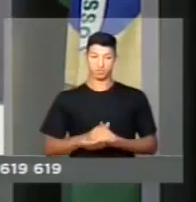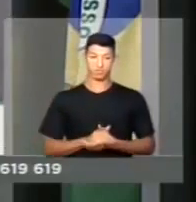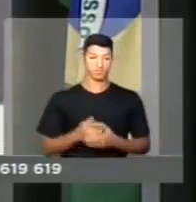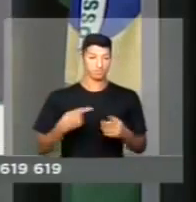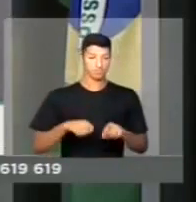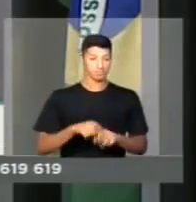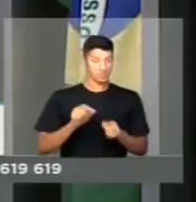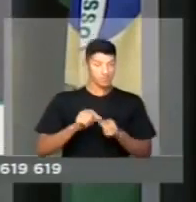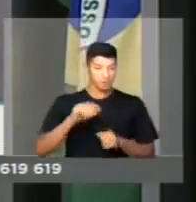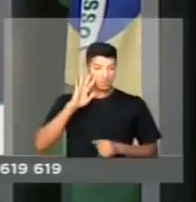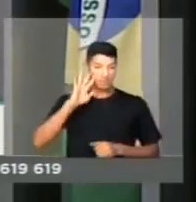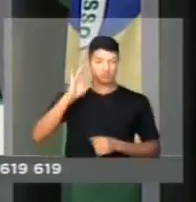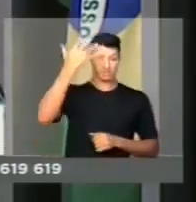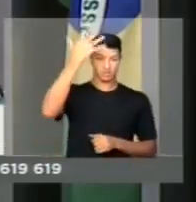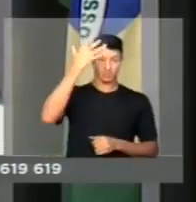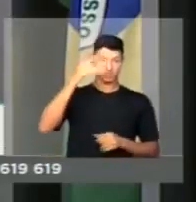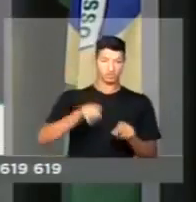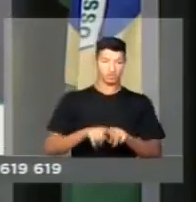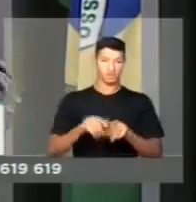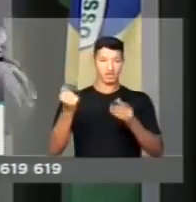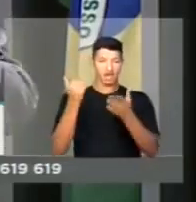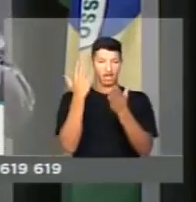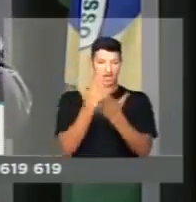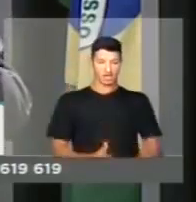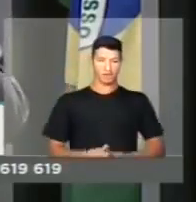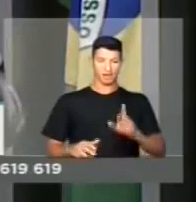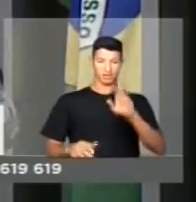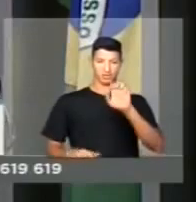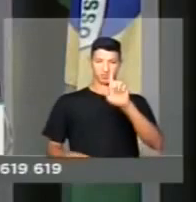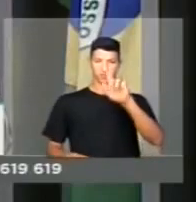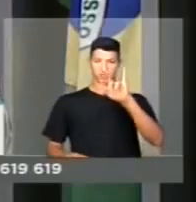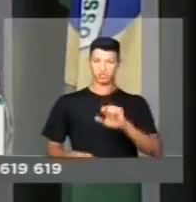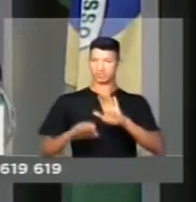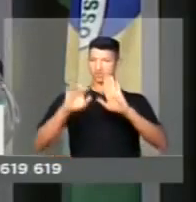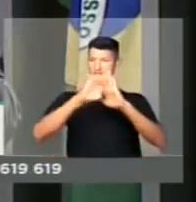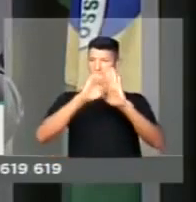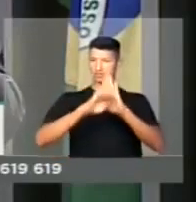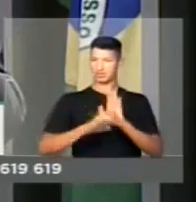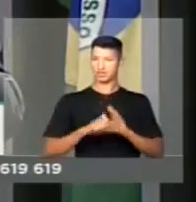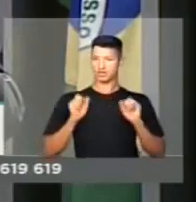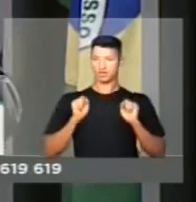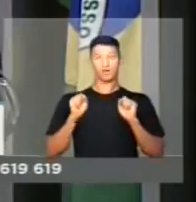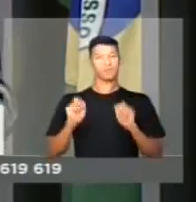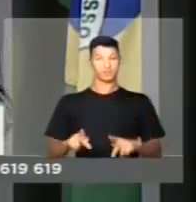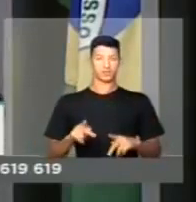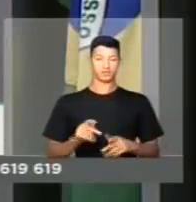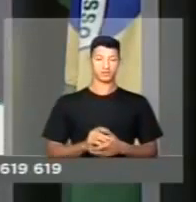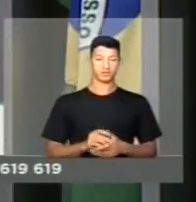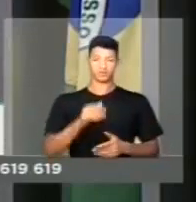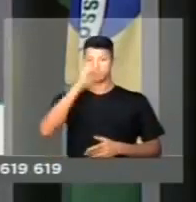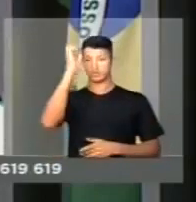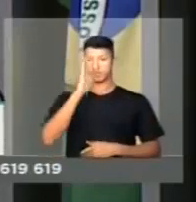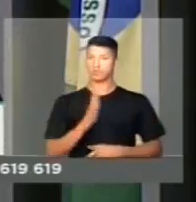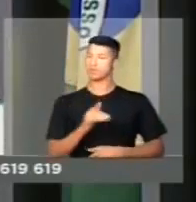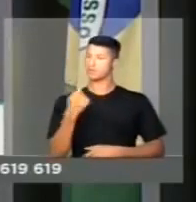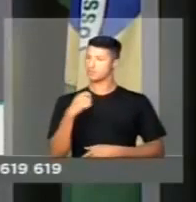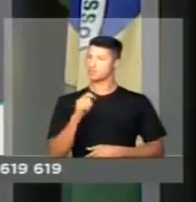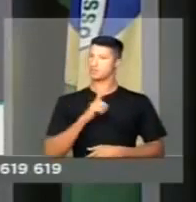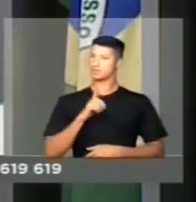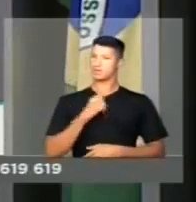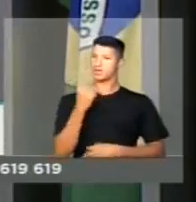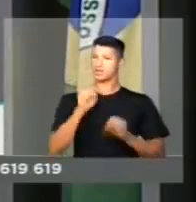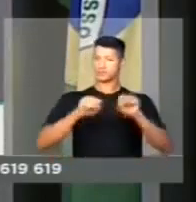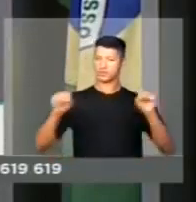e tomar uma decisão e acabar com o regime estatutário de aposentadoria. O Brasil tem que ter um único